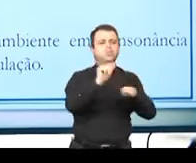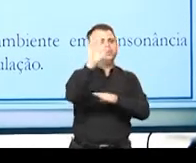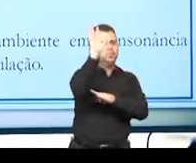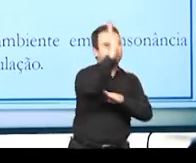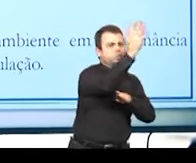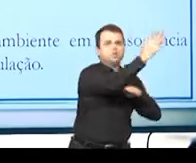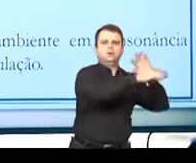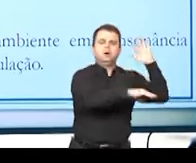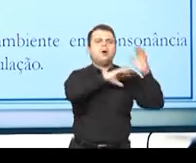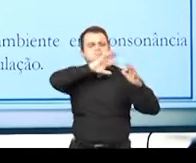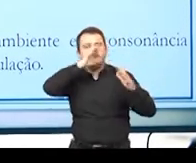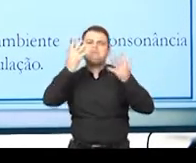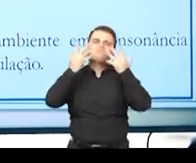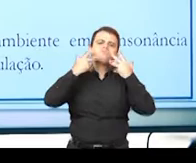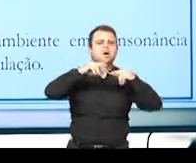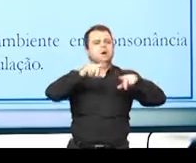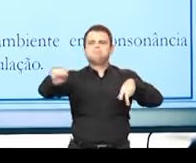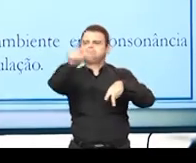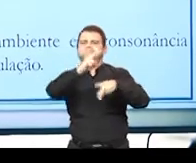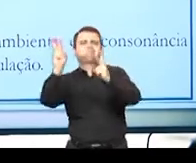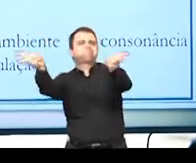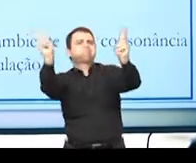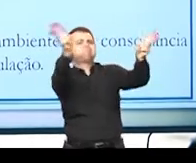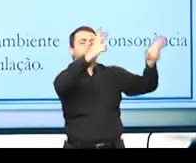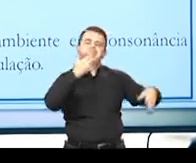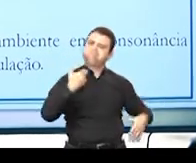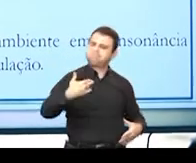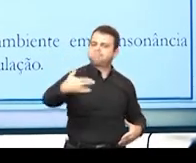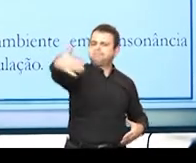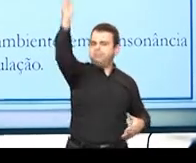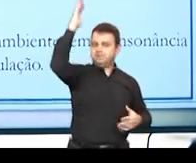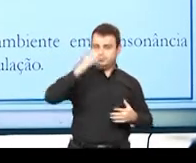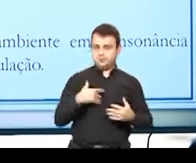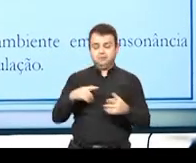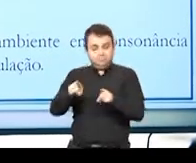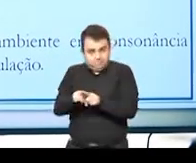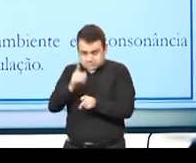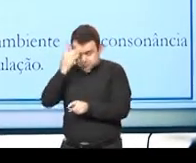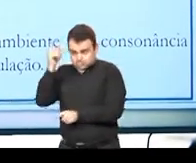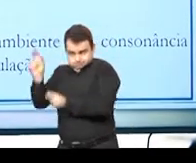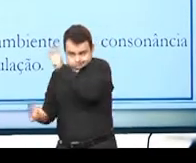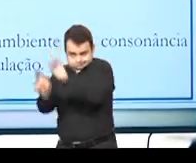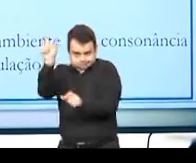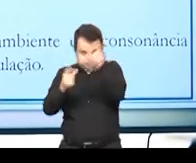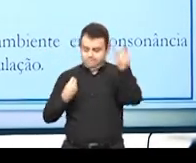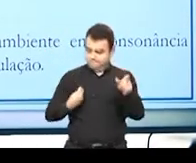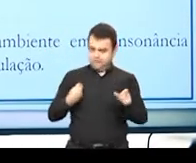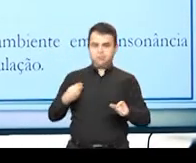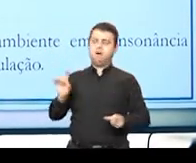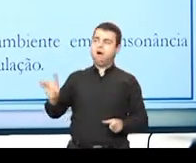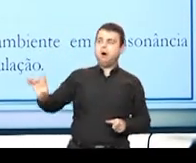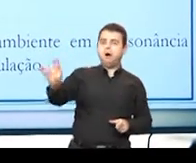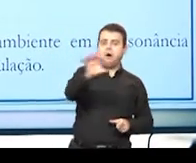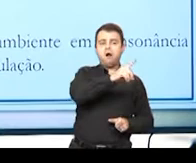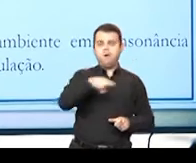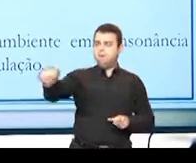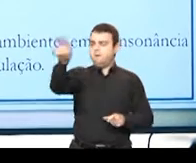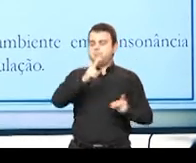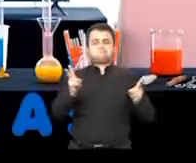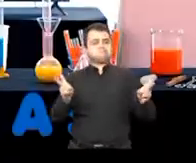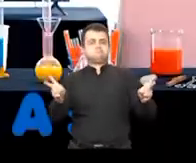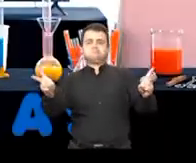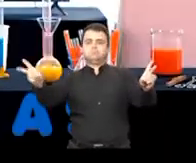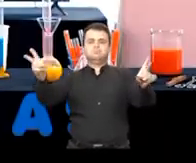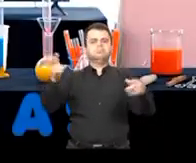continuar existindo e, em consonância com a qualidade de vida da população, toda a vida possa ser